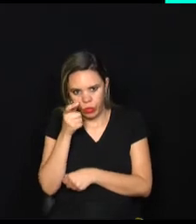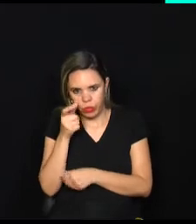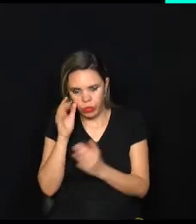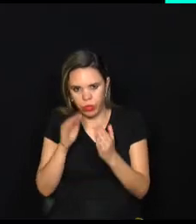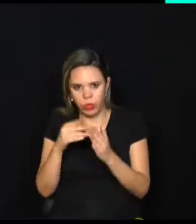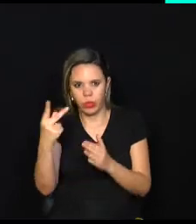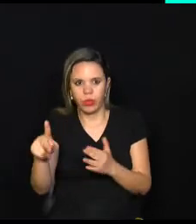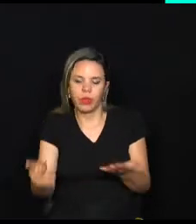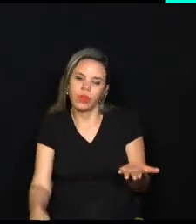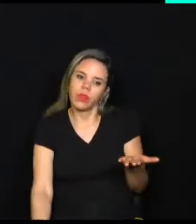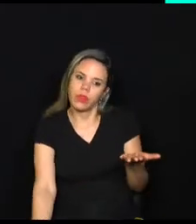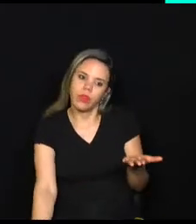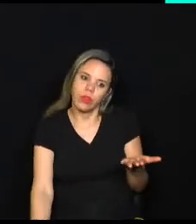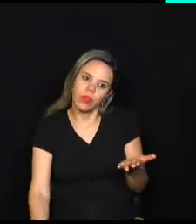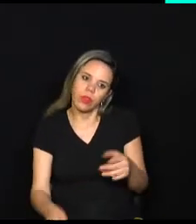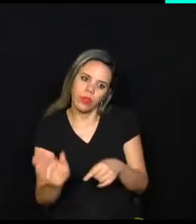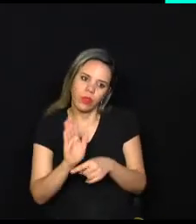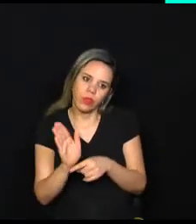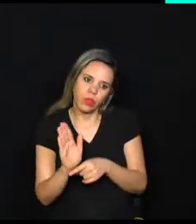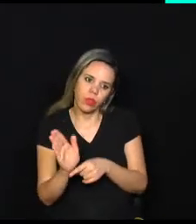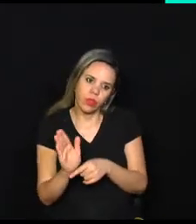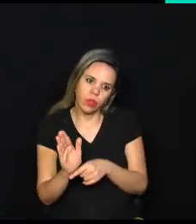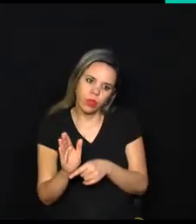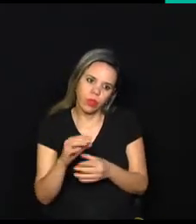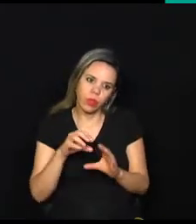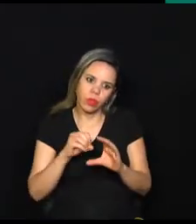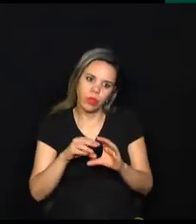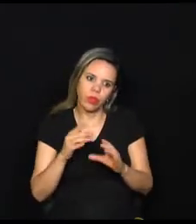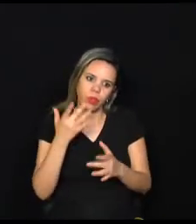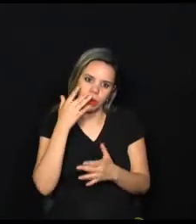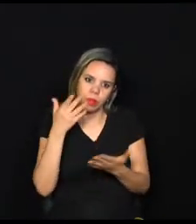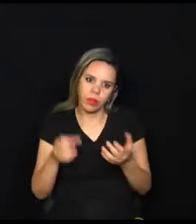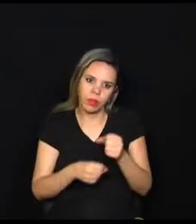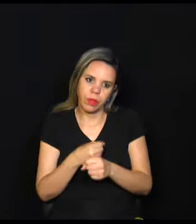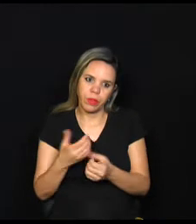residência dele. O longa foi indicado ao Globo de Ouro desse ano.